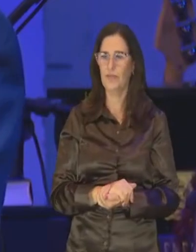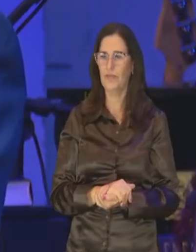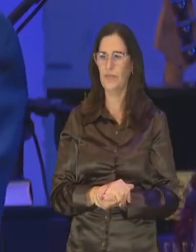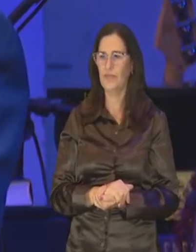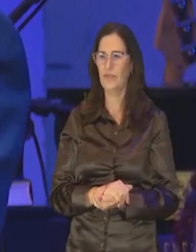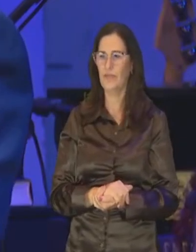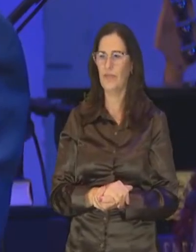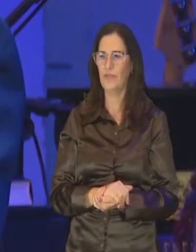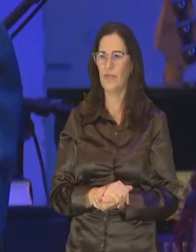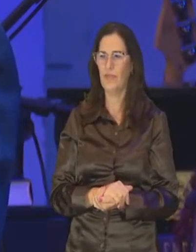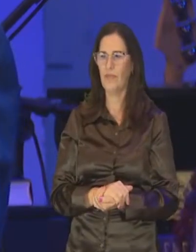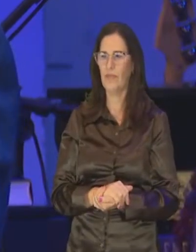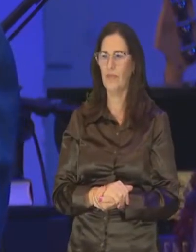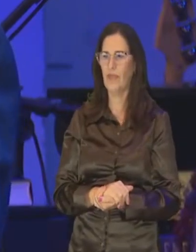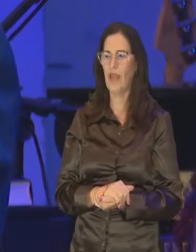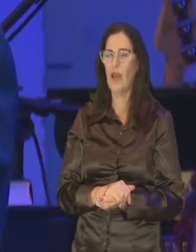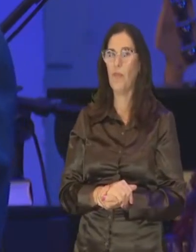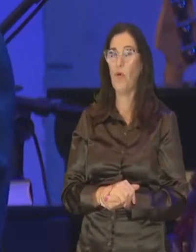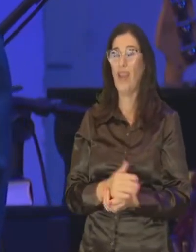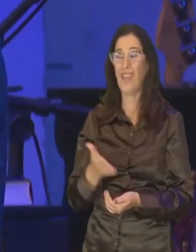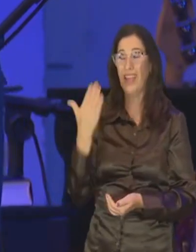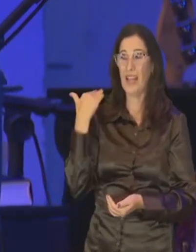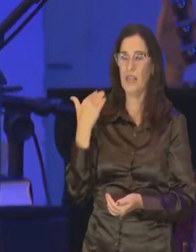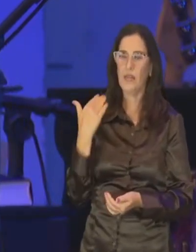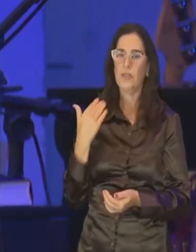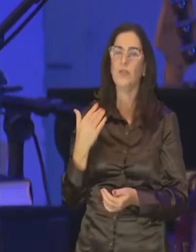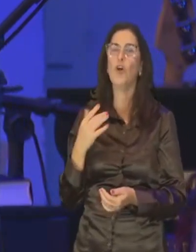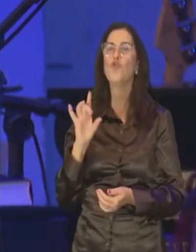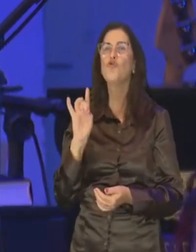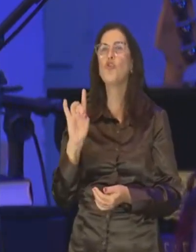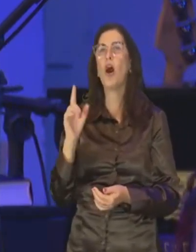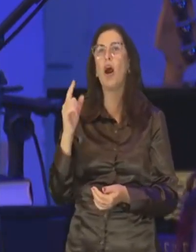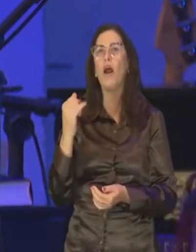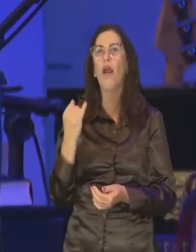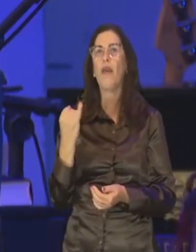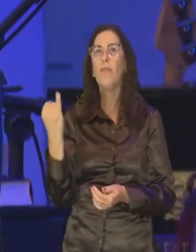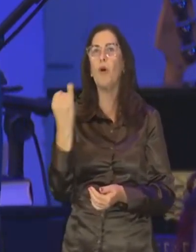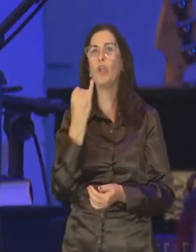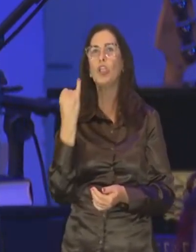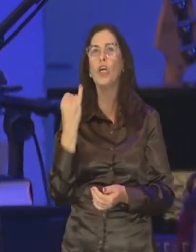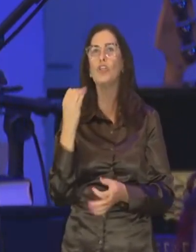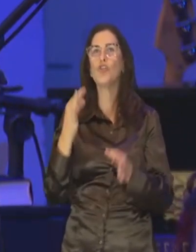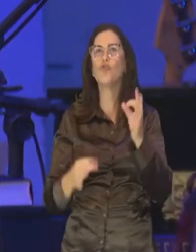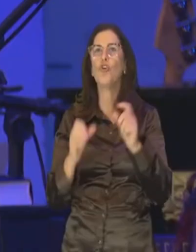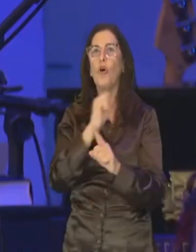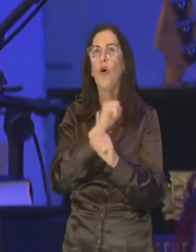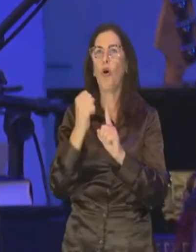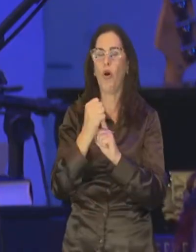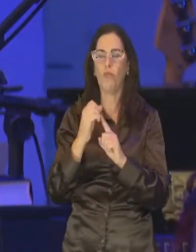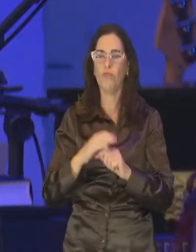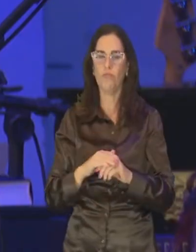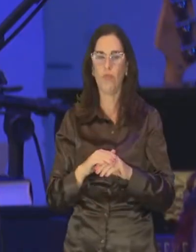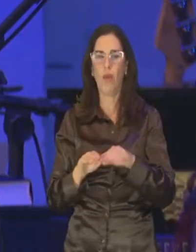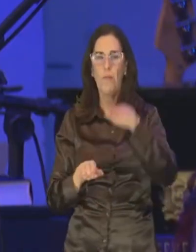porque ali só me preocupava a justiça social, o maior e o menor,